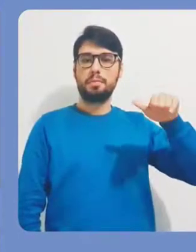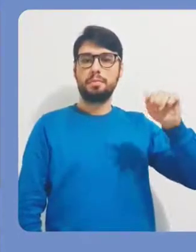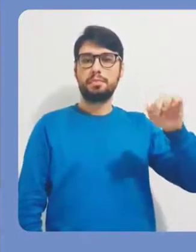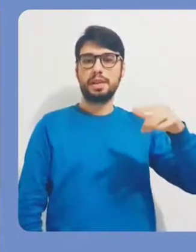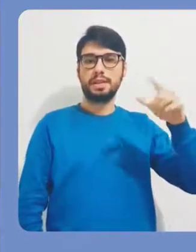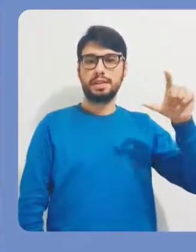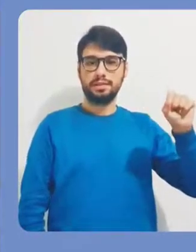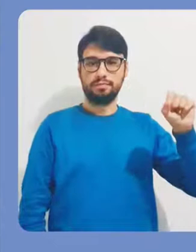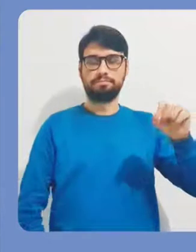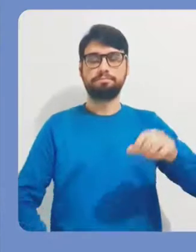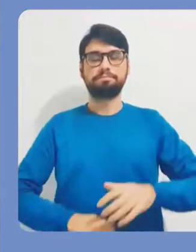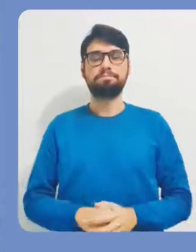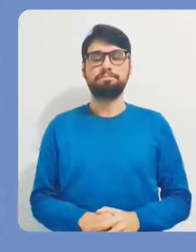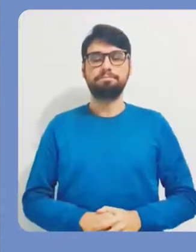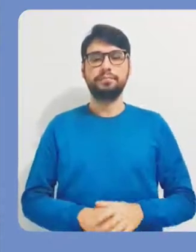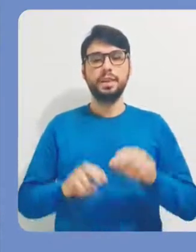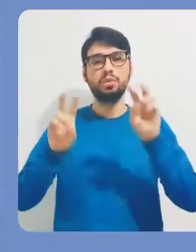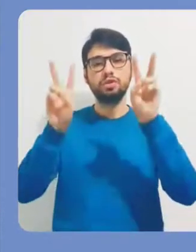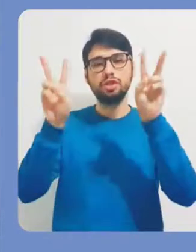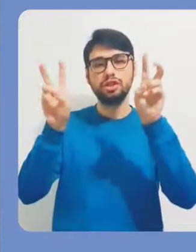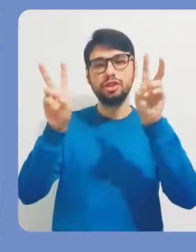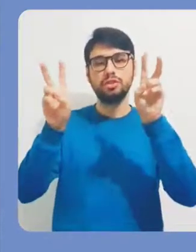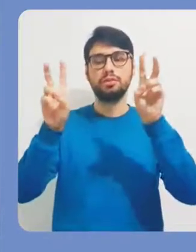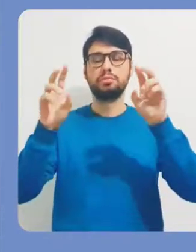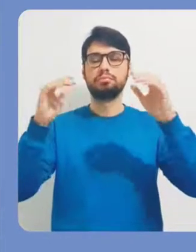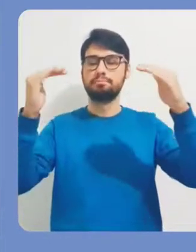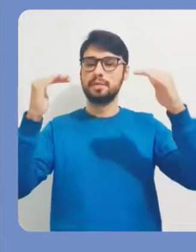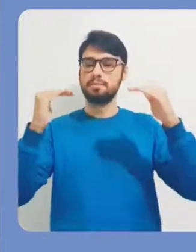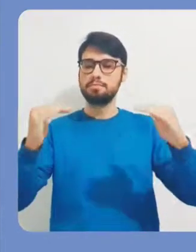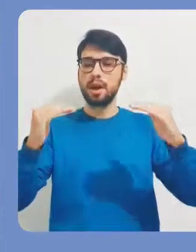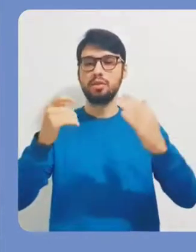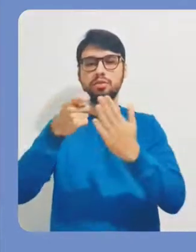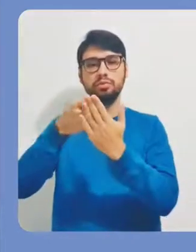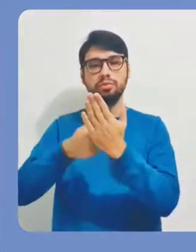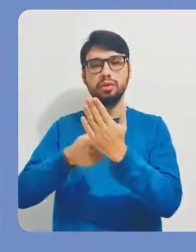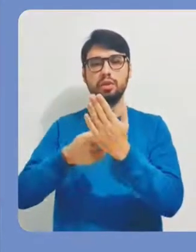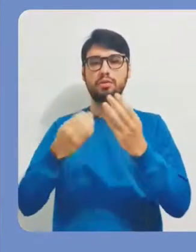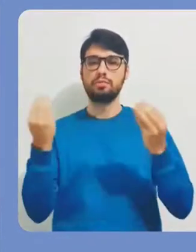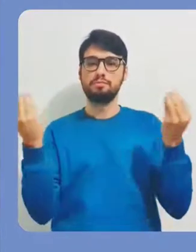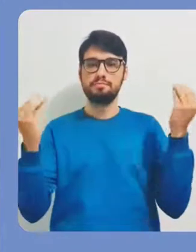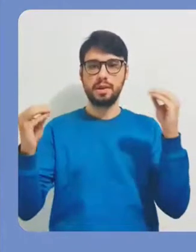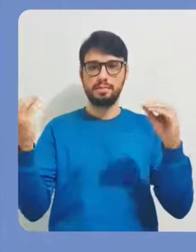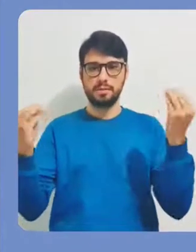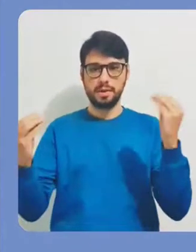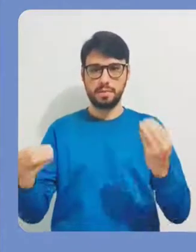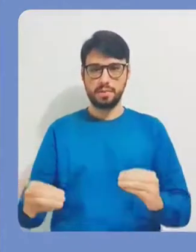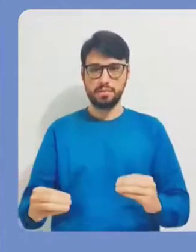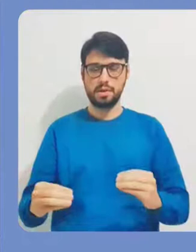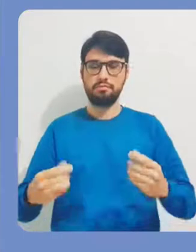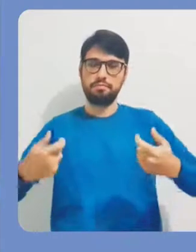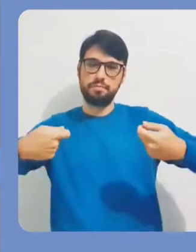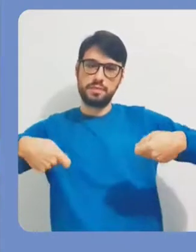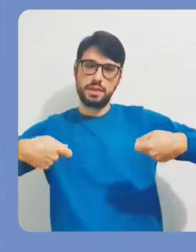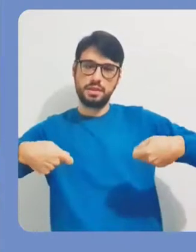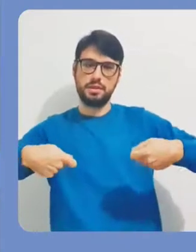Eu vou colocar como título Programação e aqui no corpo de edição eu vou colocar as informações necessárias.